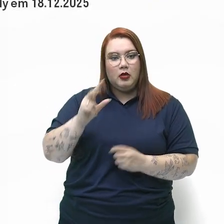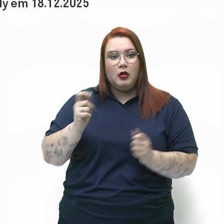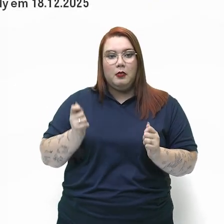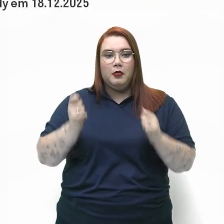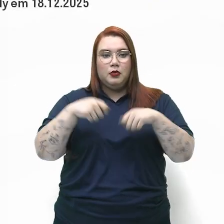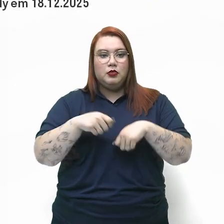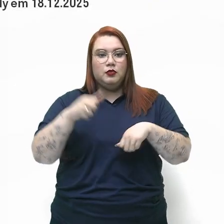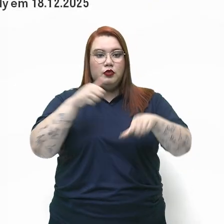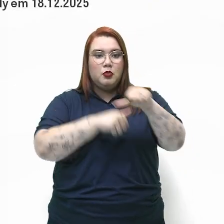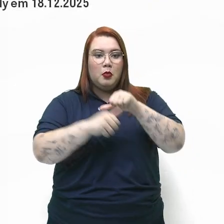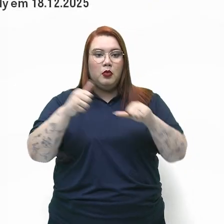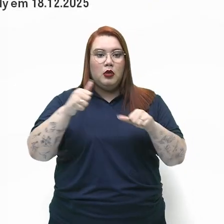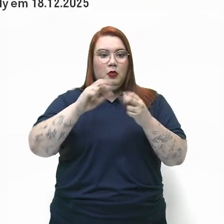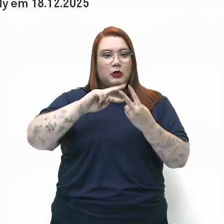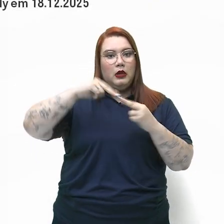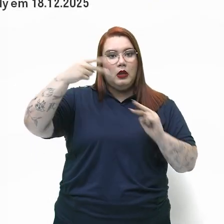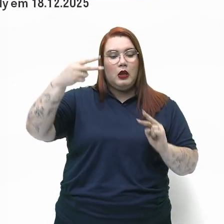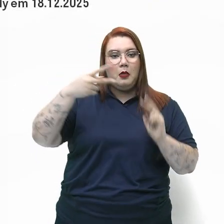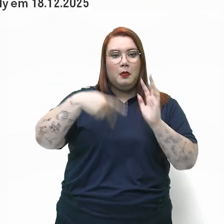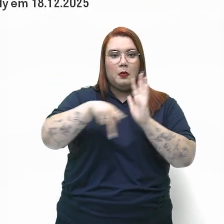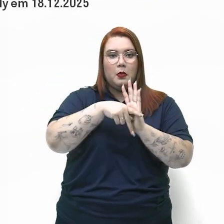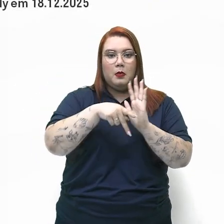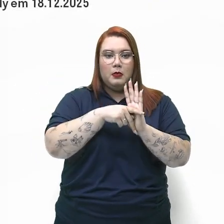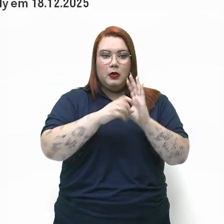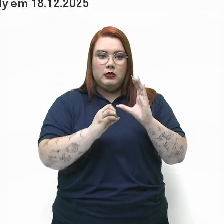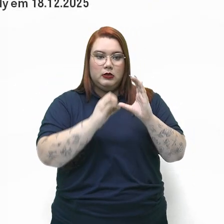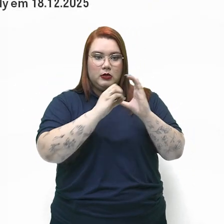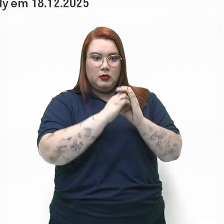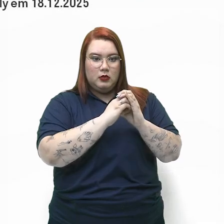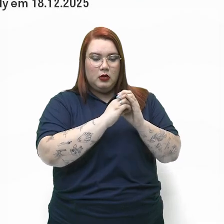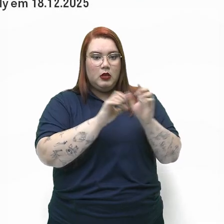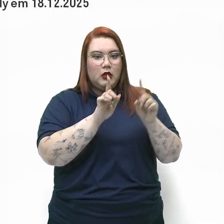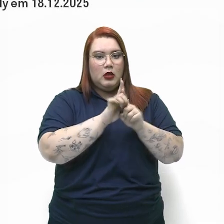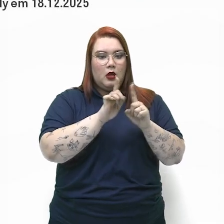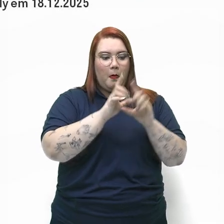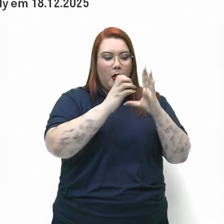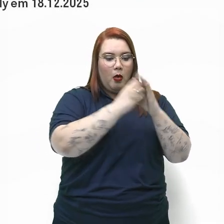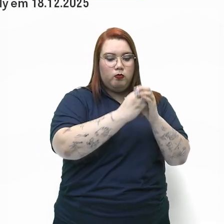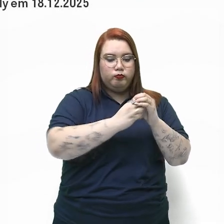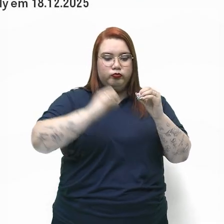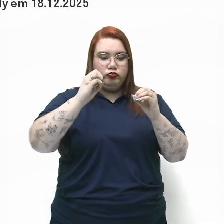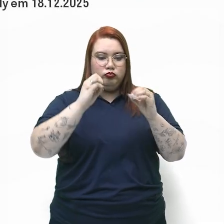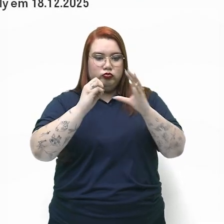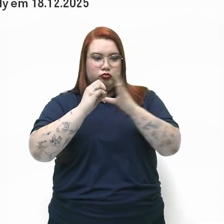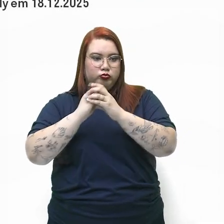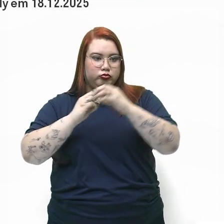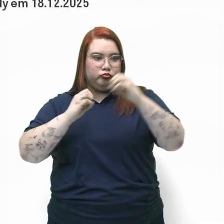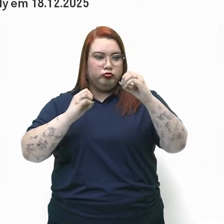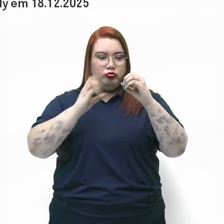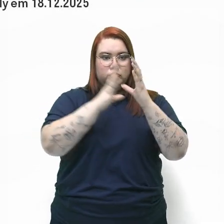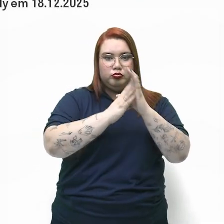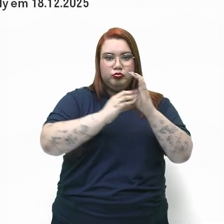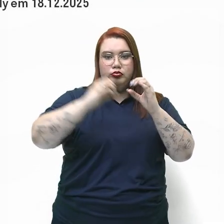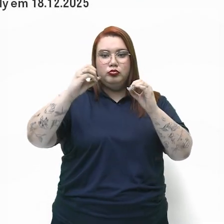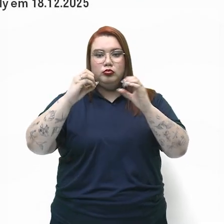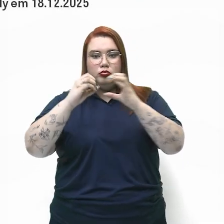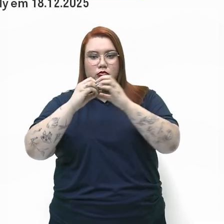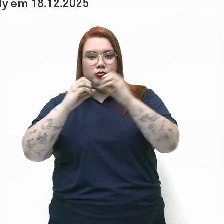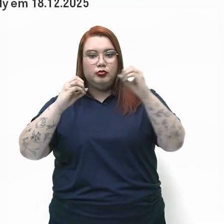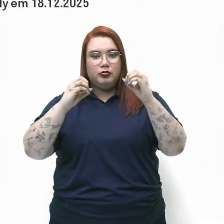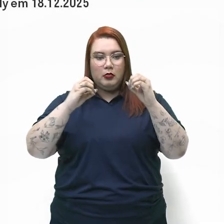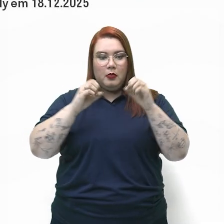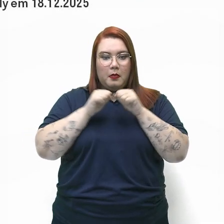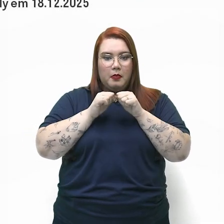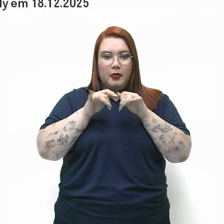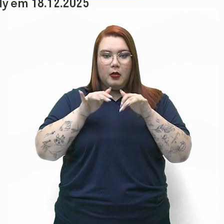ele é capaz de alterar o DNA dessa célula e fazer cópias de si mesmo, né? Então, é assim que ele age quando